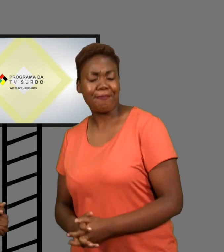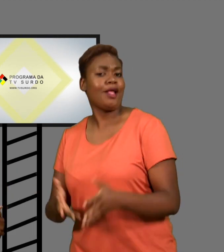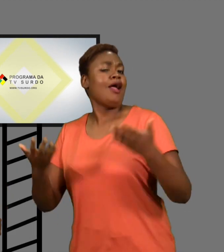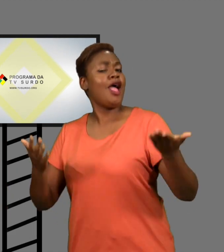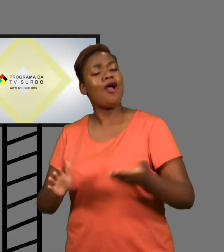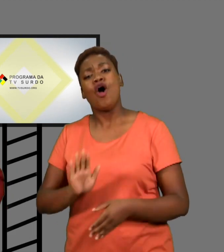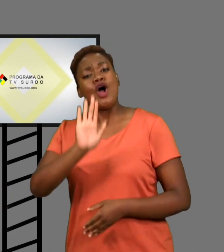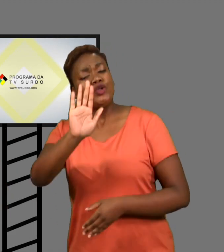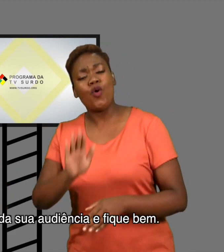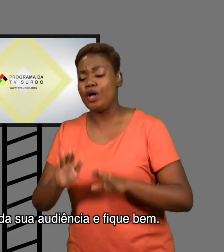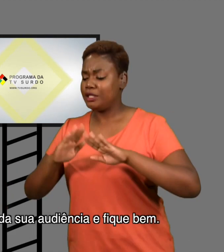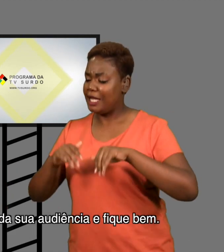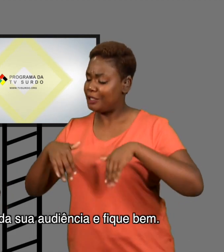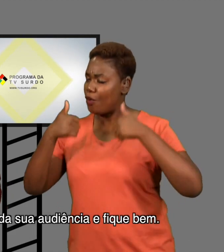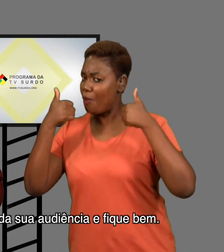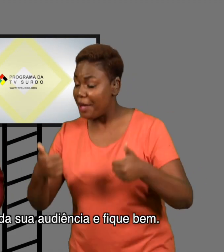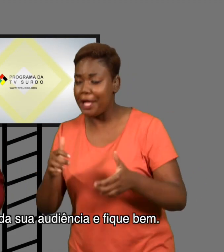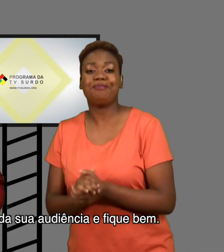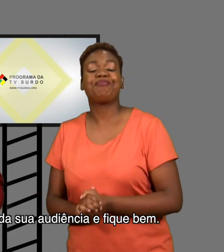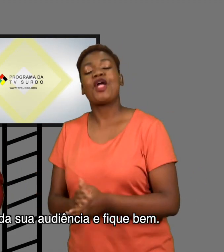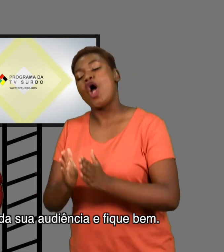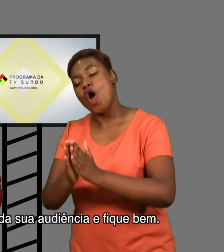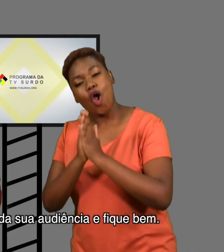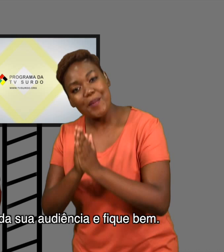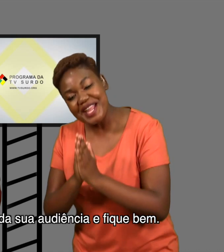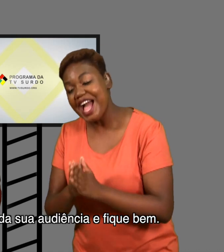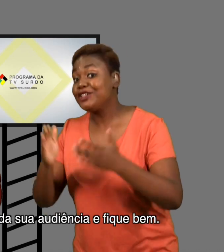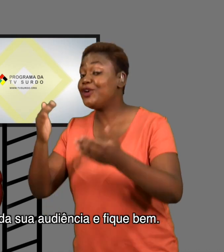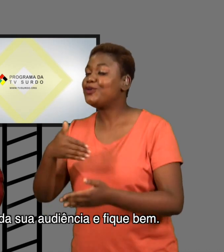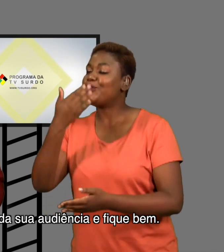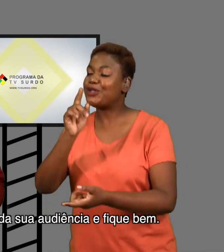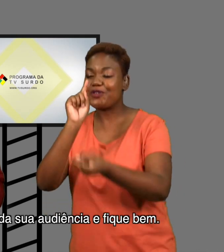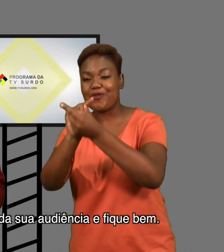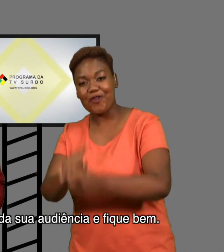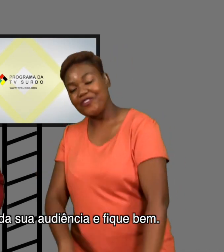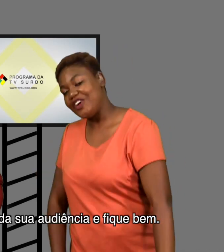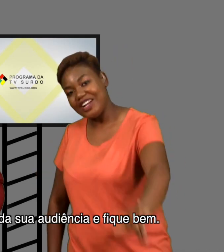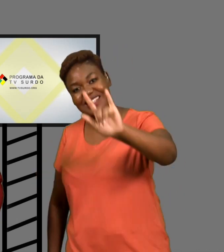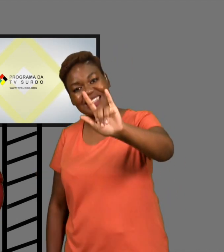Obrigado pelo calor da sua audiência e fique bem. Tchau.